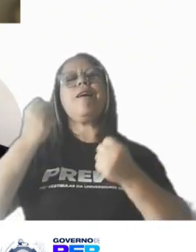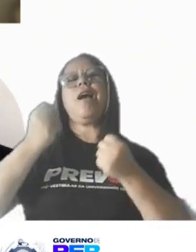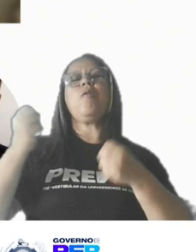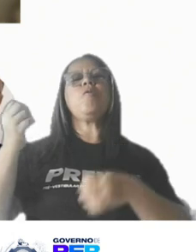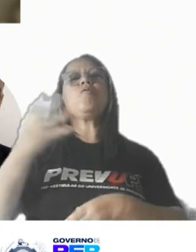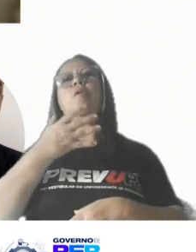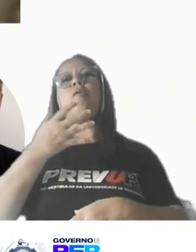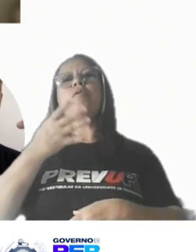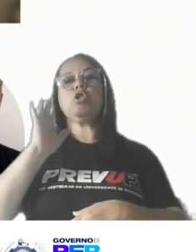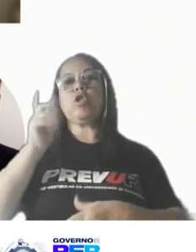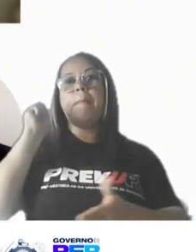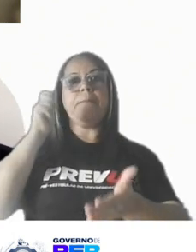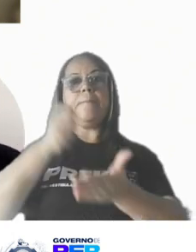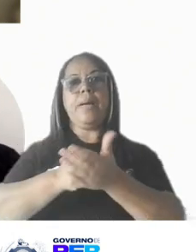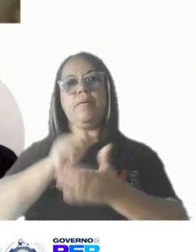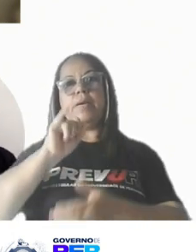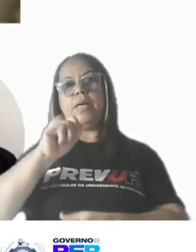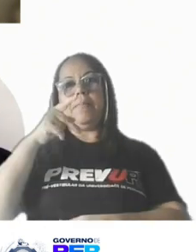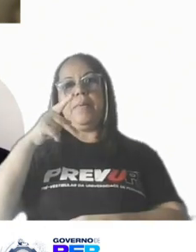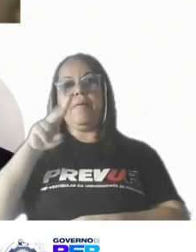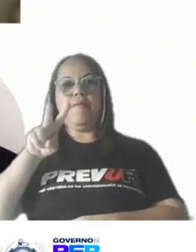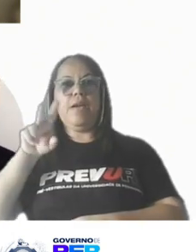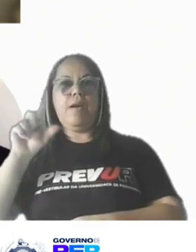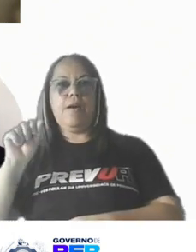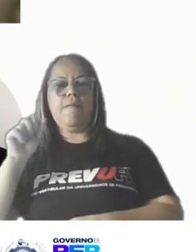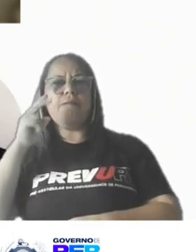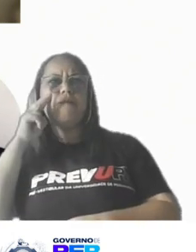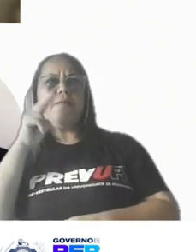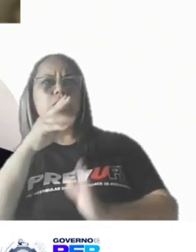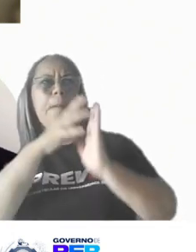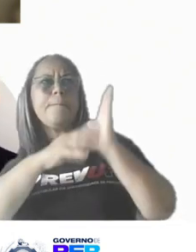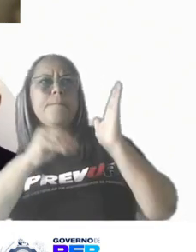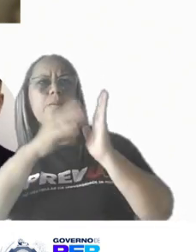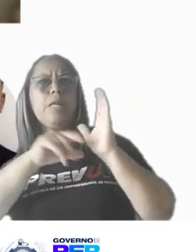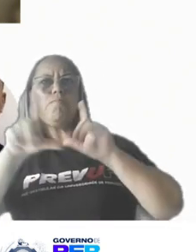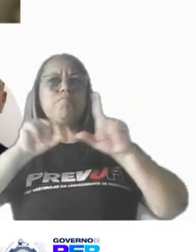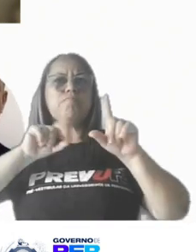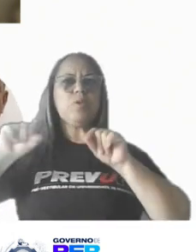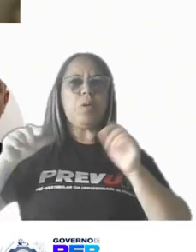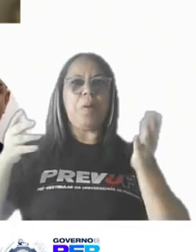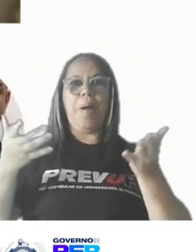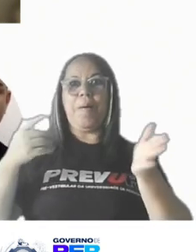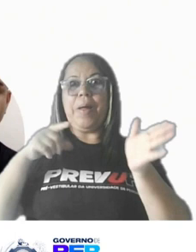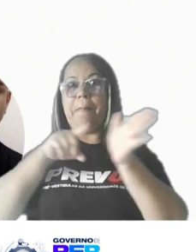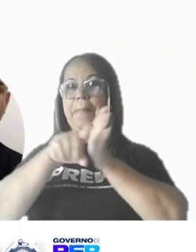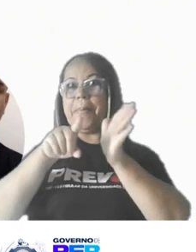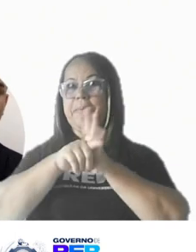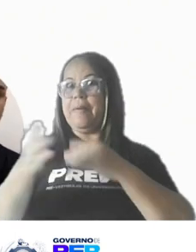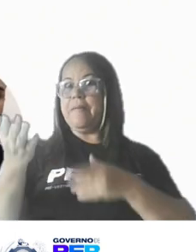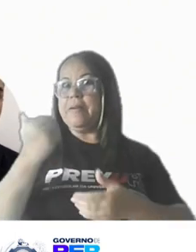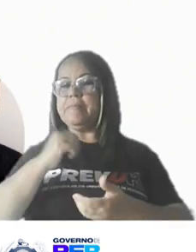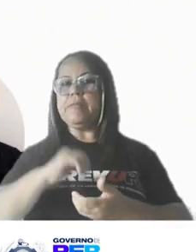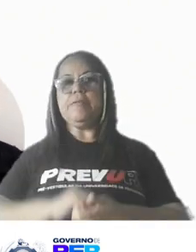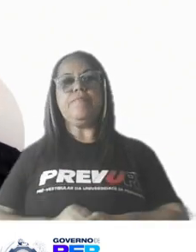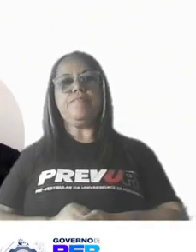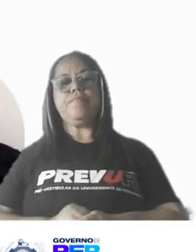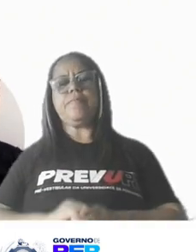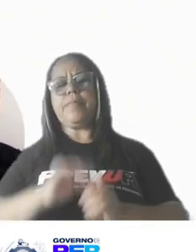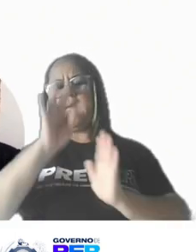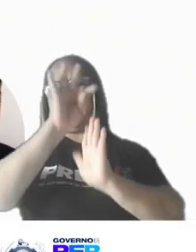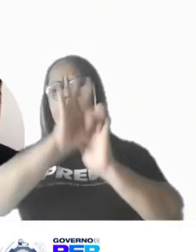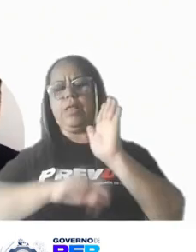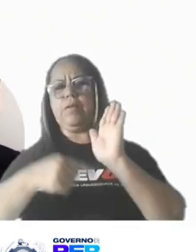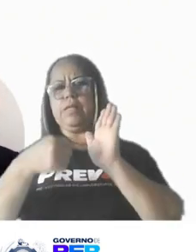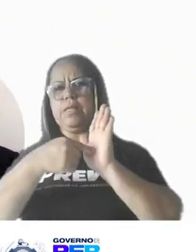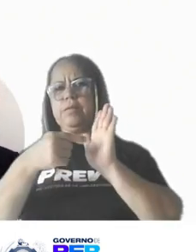pago. Veja os modelos selecionados. E agora a gente vai para a questão. No texto